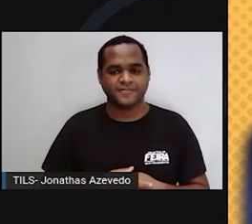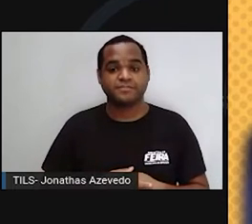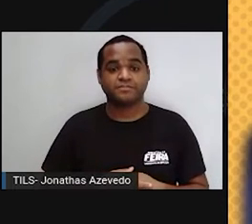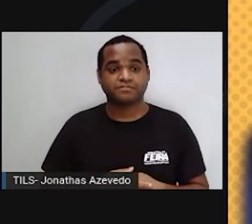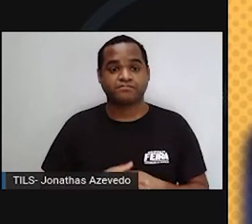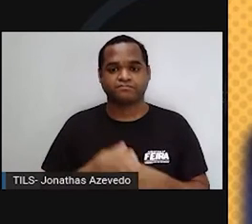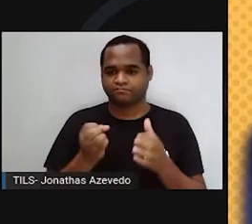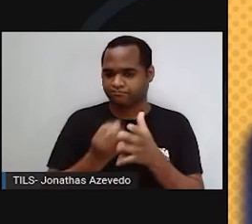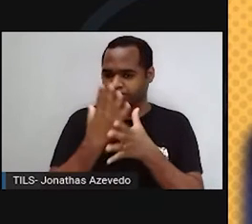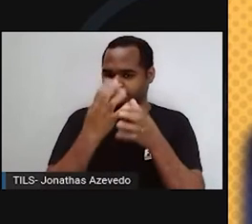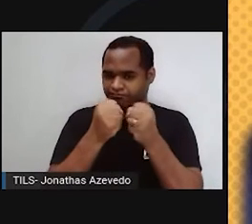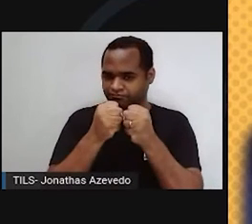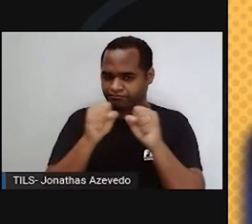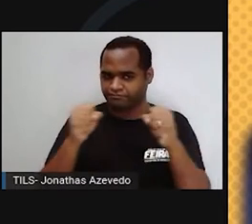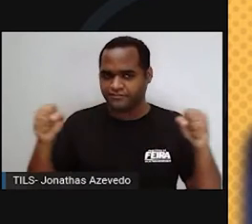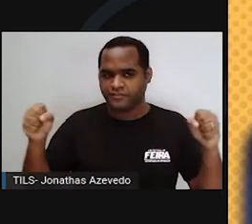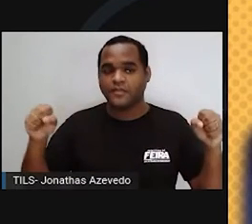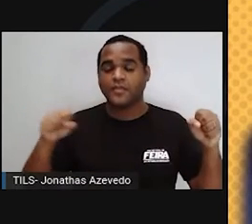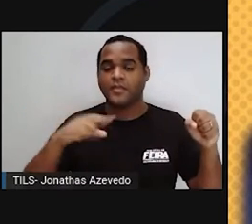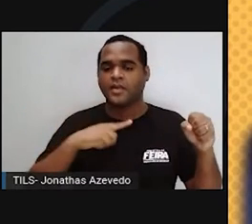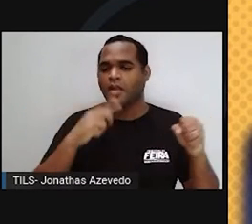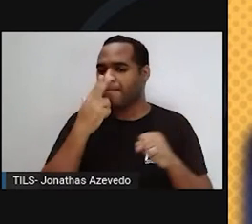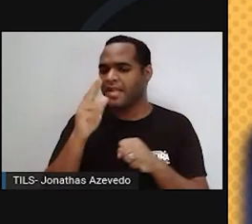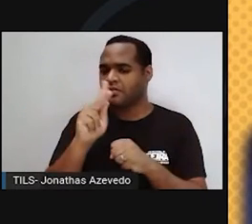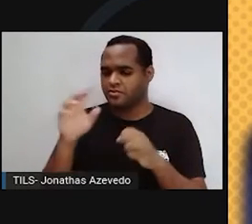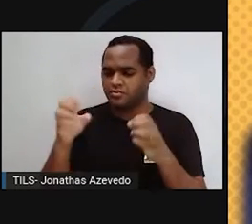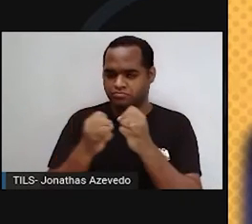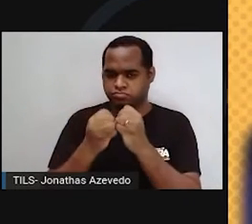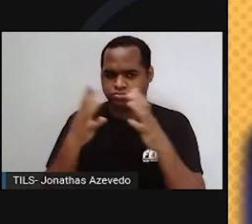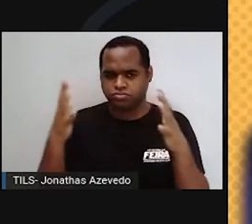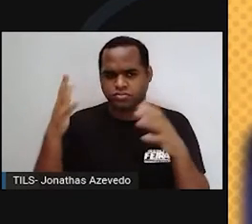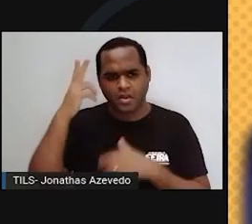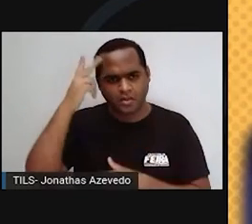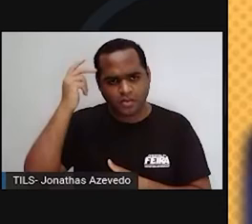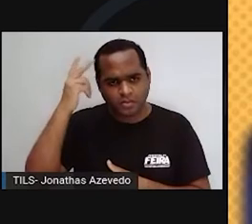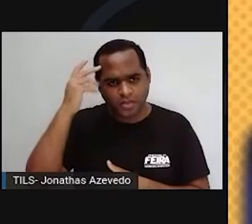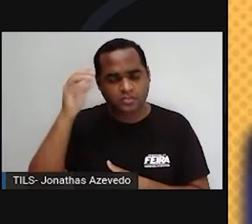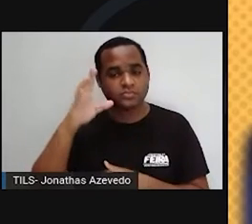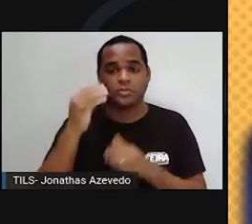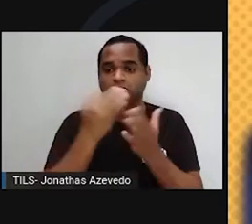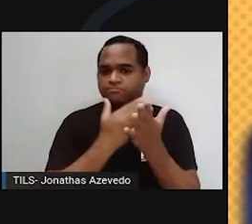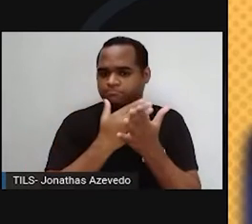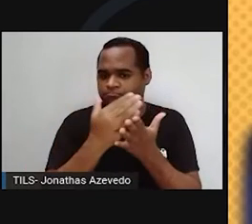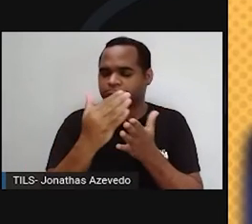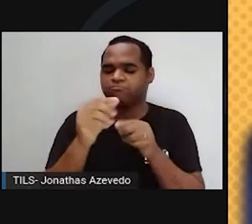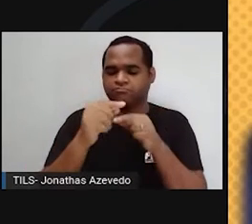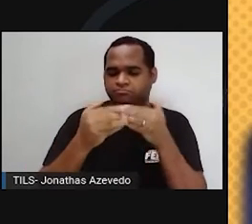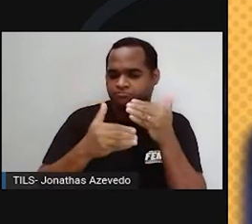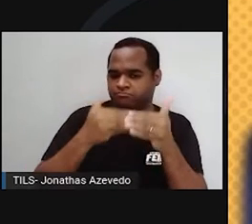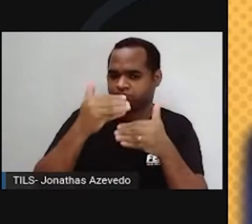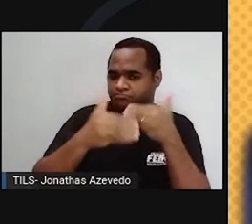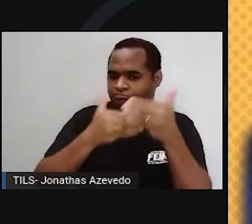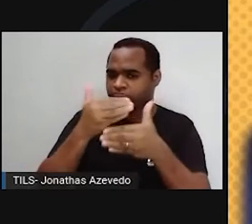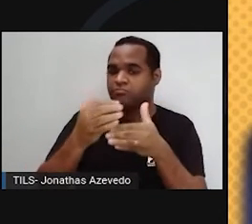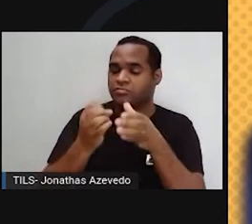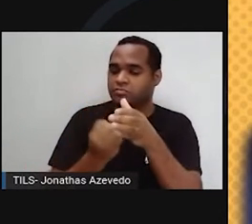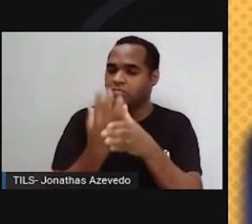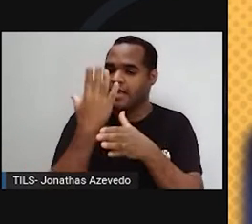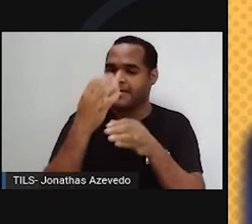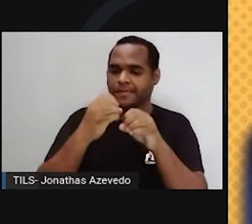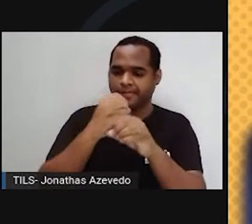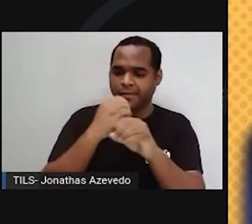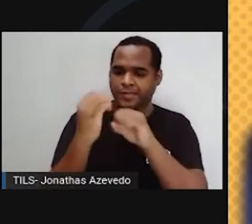A expansão do universo não se deu como uma explosão comum. Os primeiros instantes de existência do universo